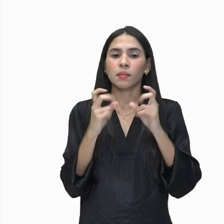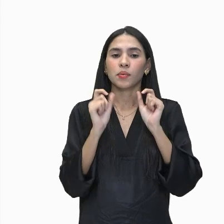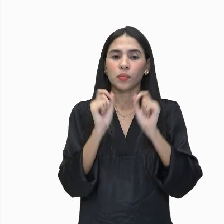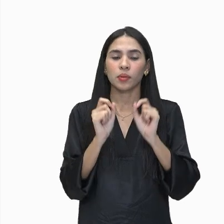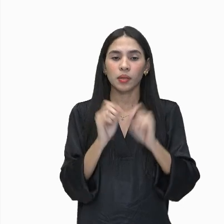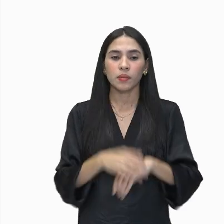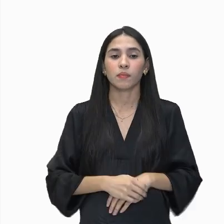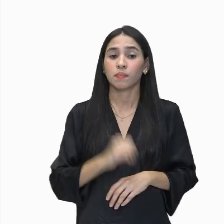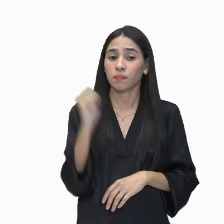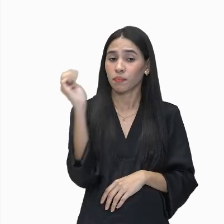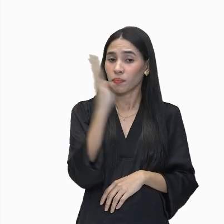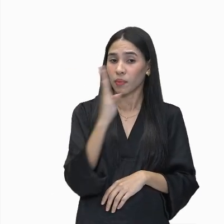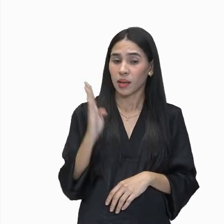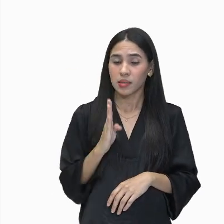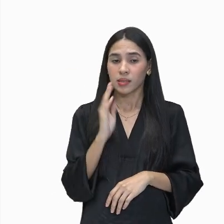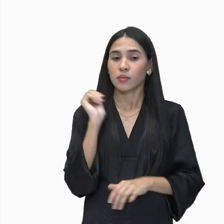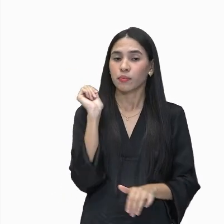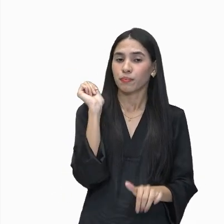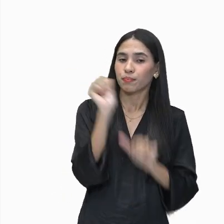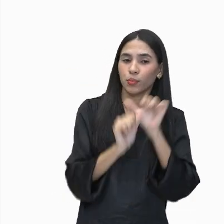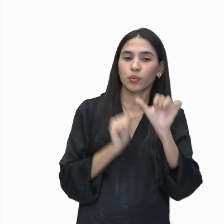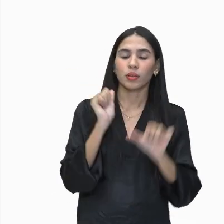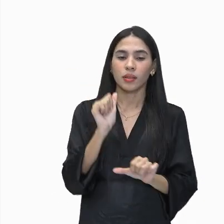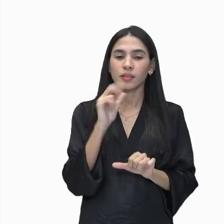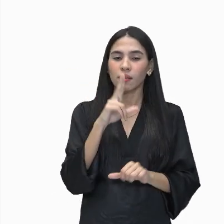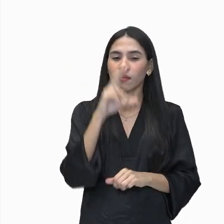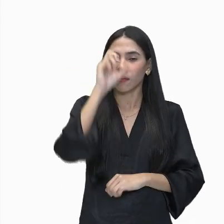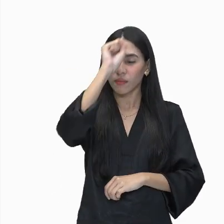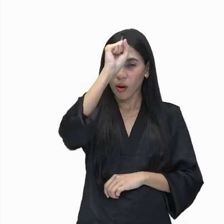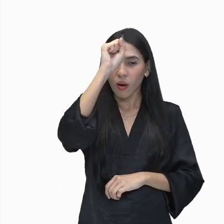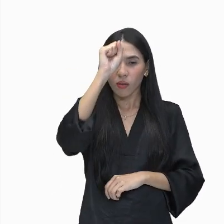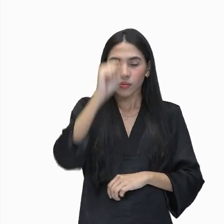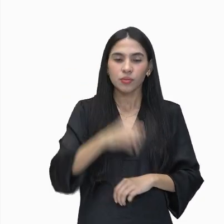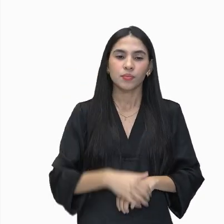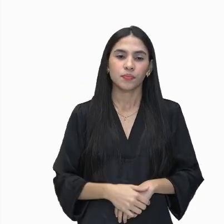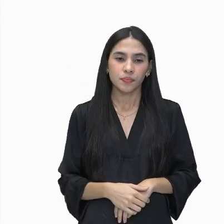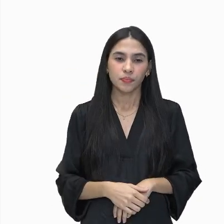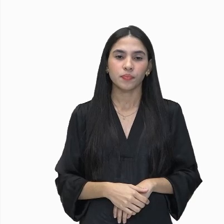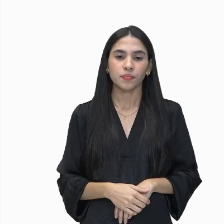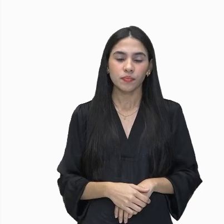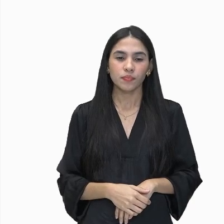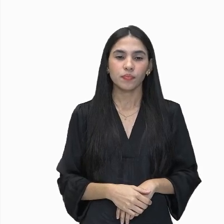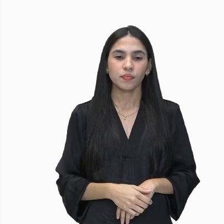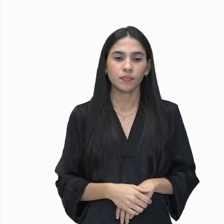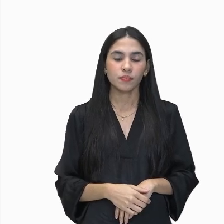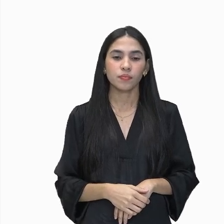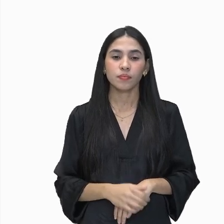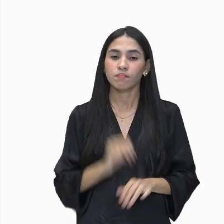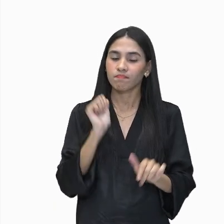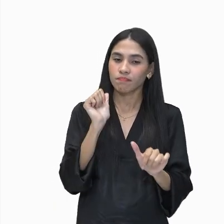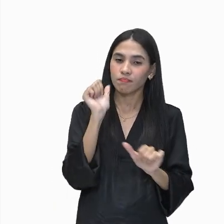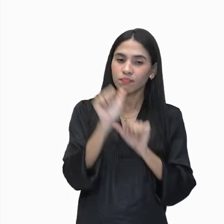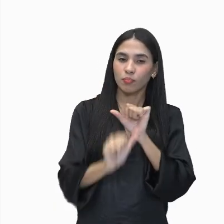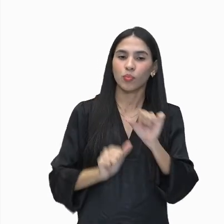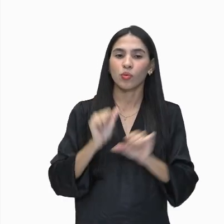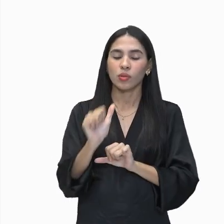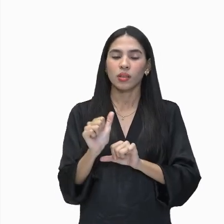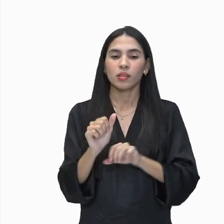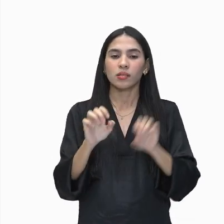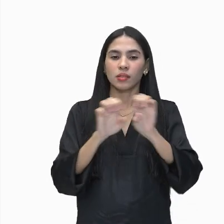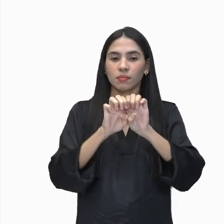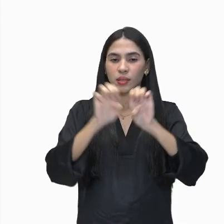o Brasil, ele passa por uma mudança, né, uma mudança na sua